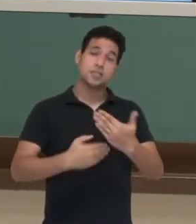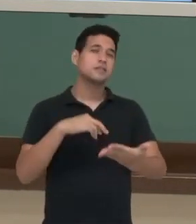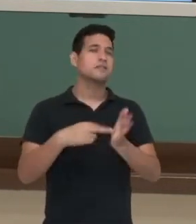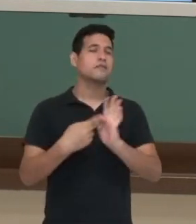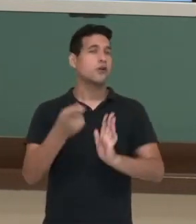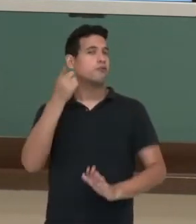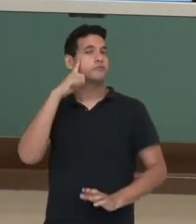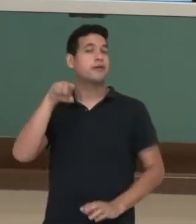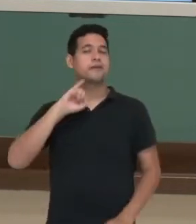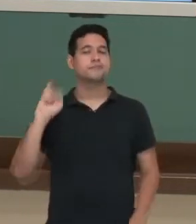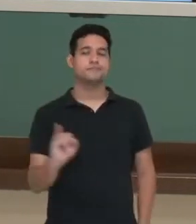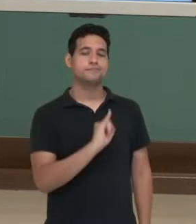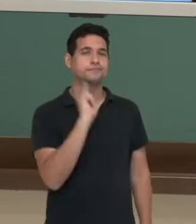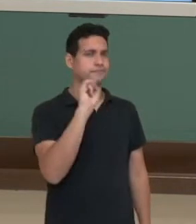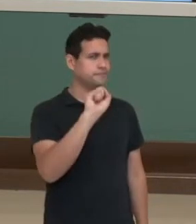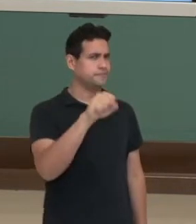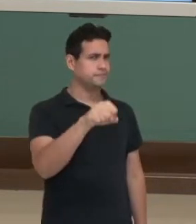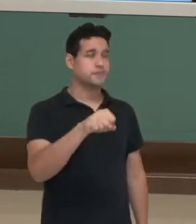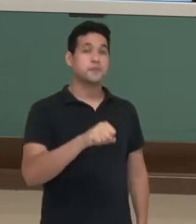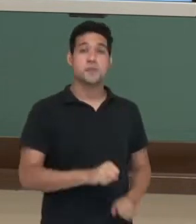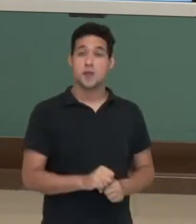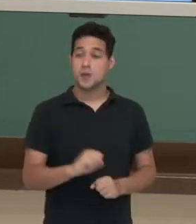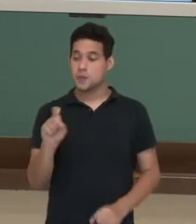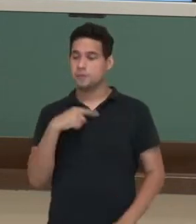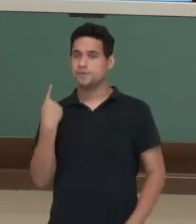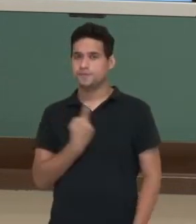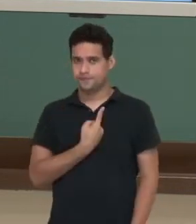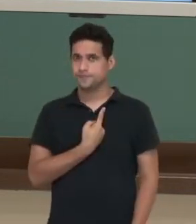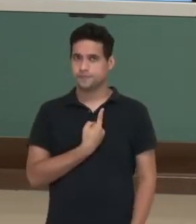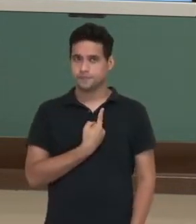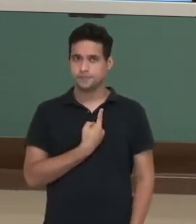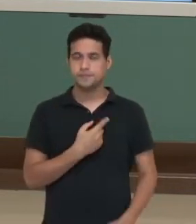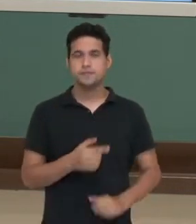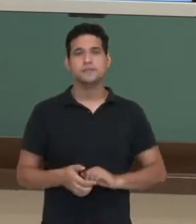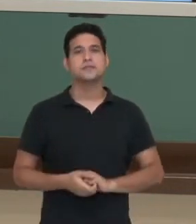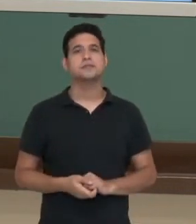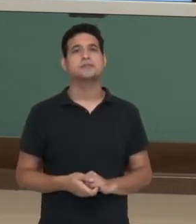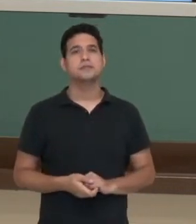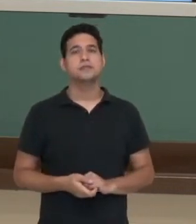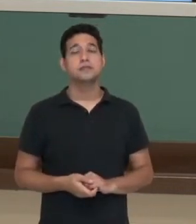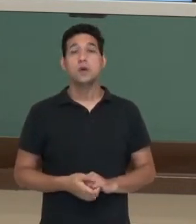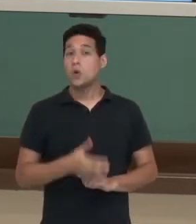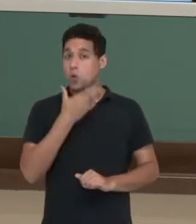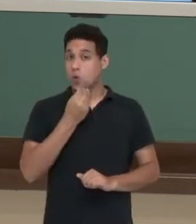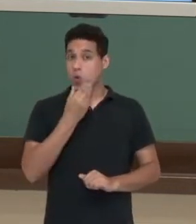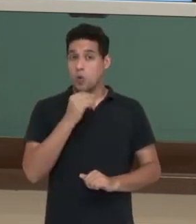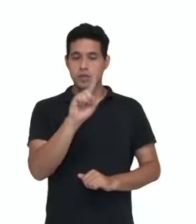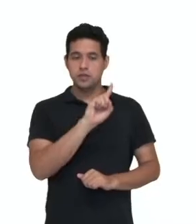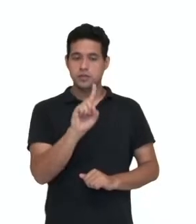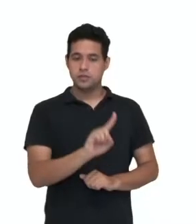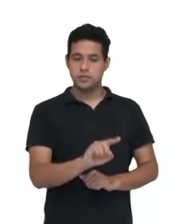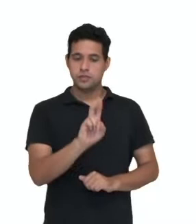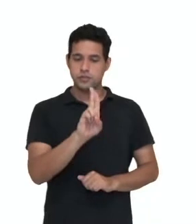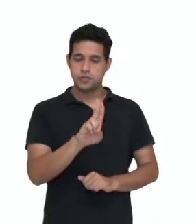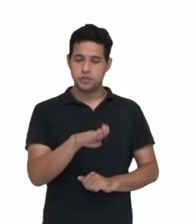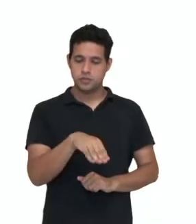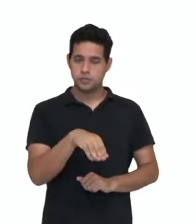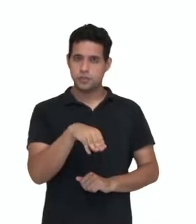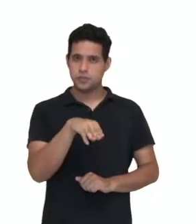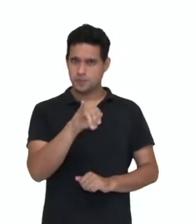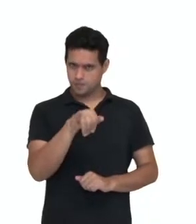data importante para nós. Zumbi dos Palmares reafirma